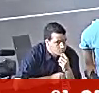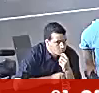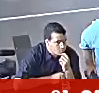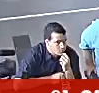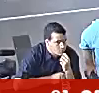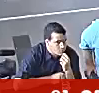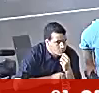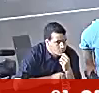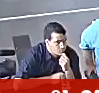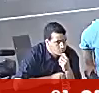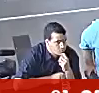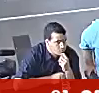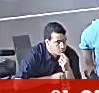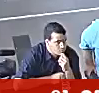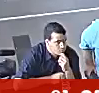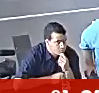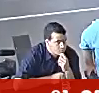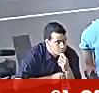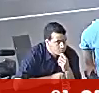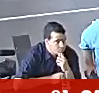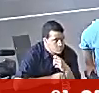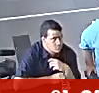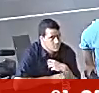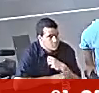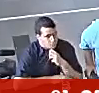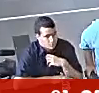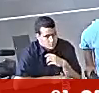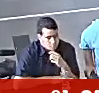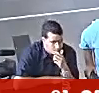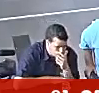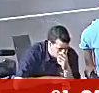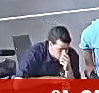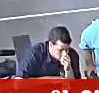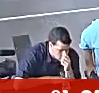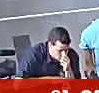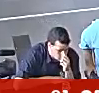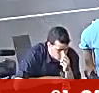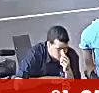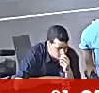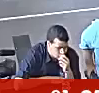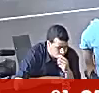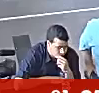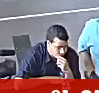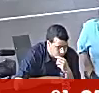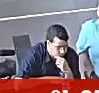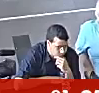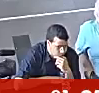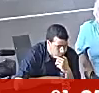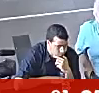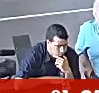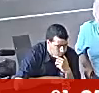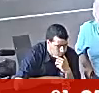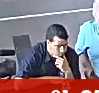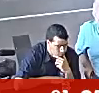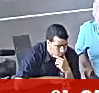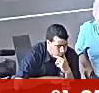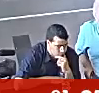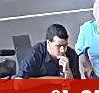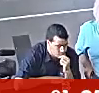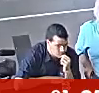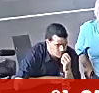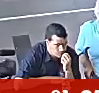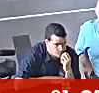aqui meu amigo que tá do meu lado esquerdo aqui do Dr acompanhando Então você ficou aí quase 10 minutos a gente tá marcando em respeito a